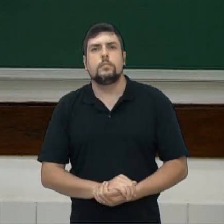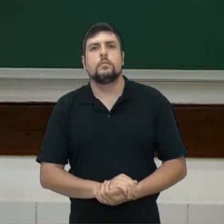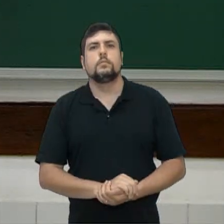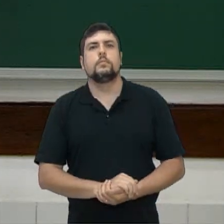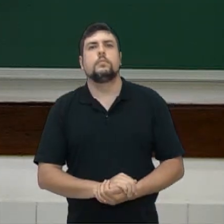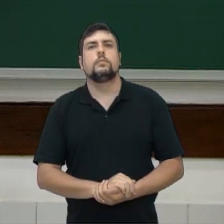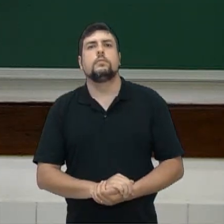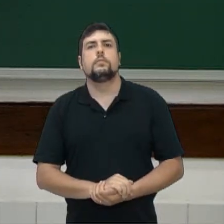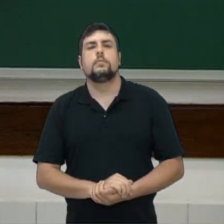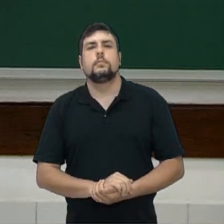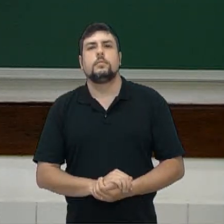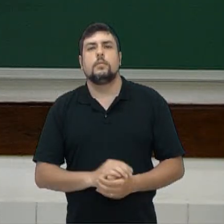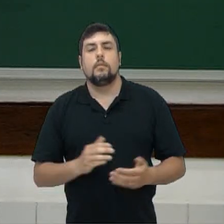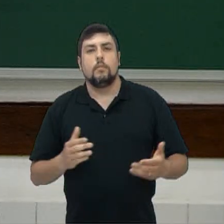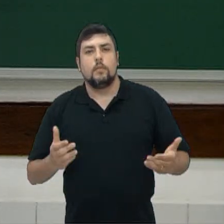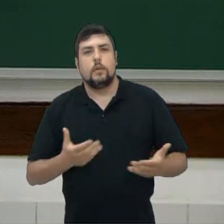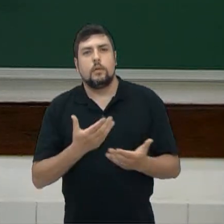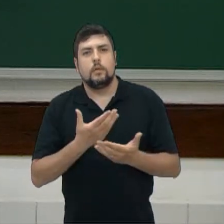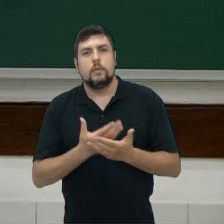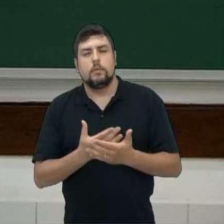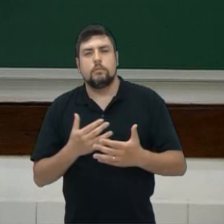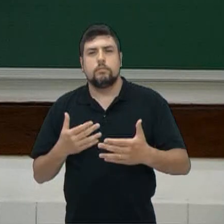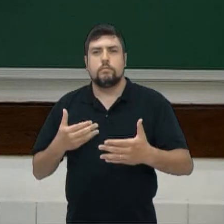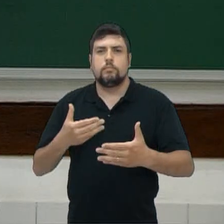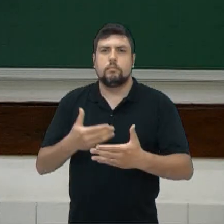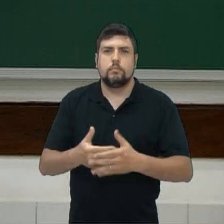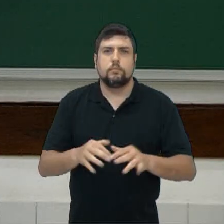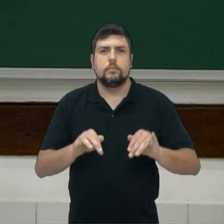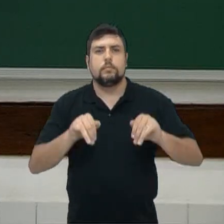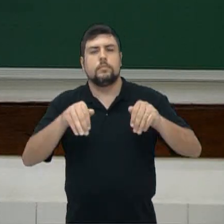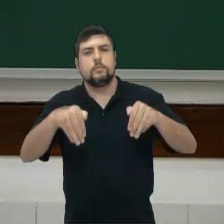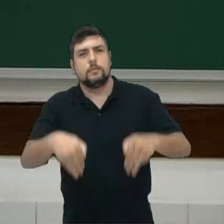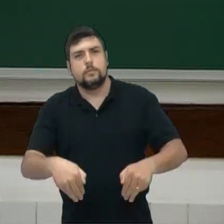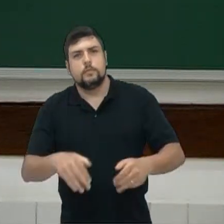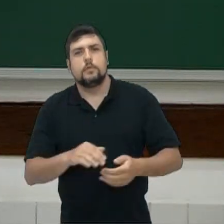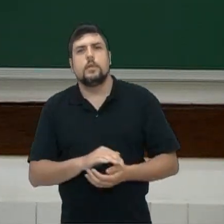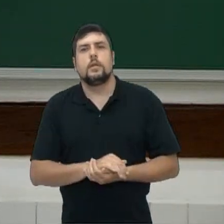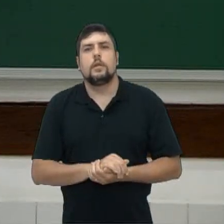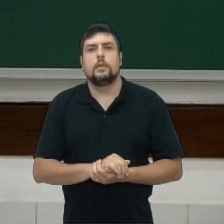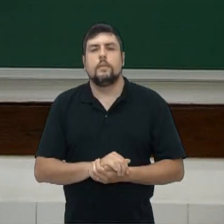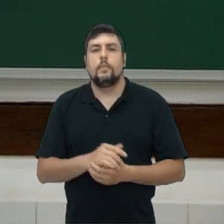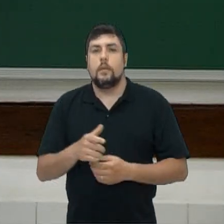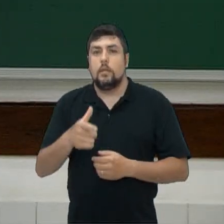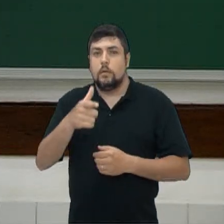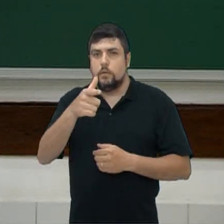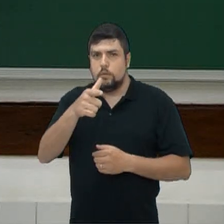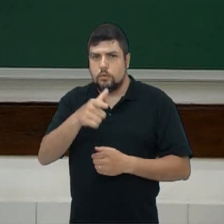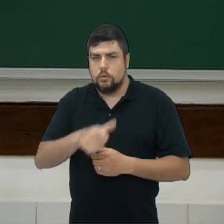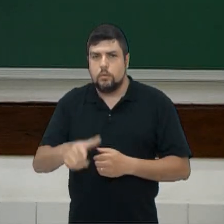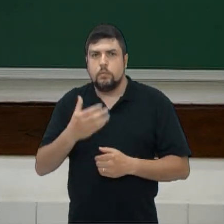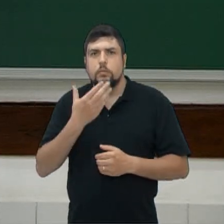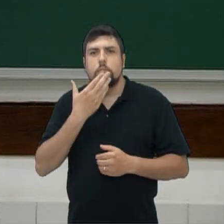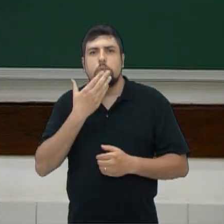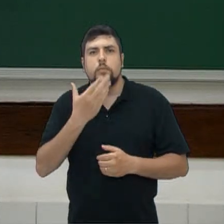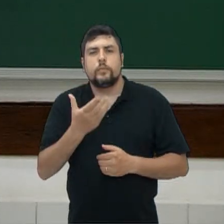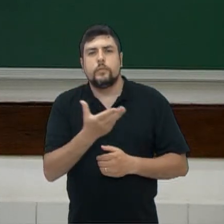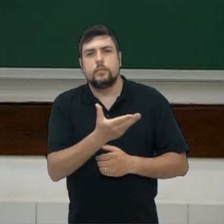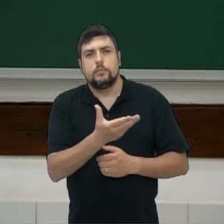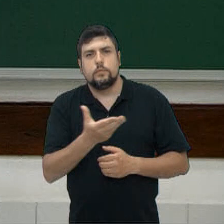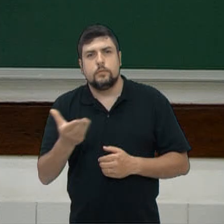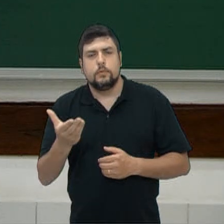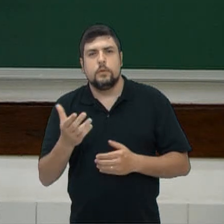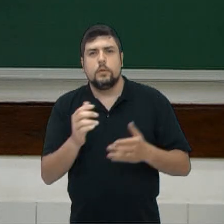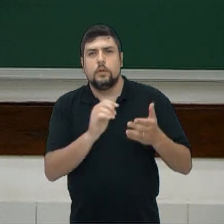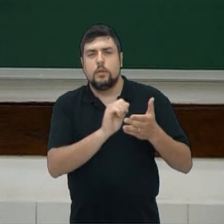Pessoal, e aqui nós chegamos ao fim da nossa aula de hoje e reforçando novamente aí, peço a vocês que